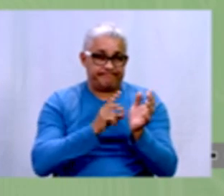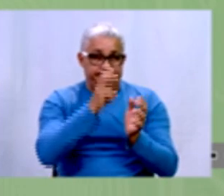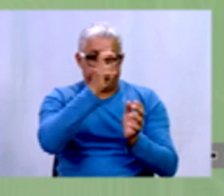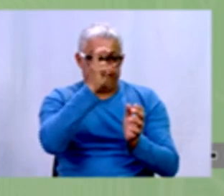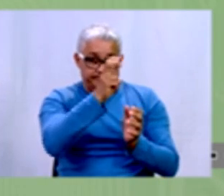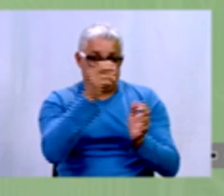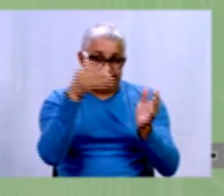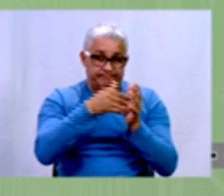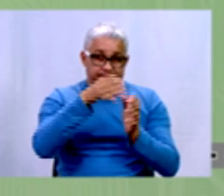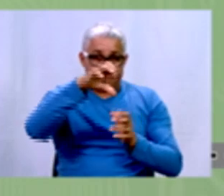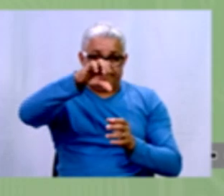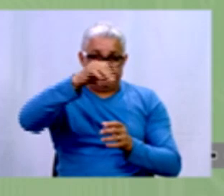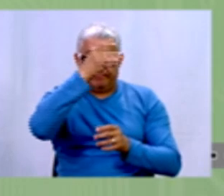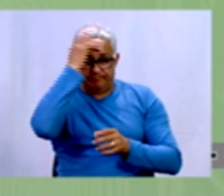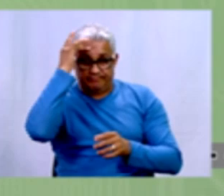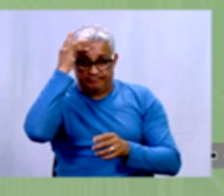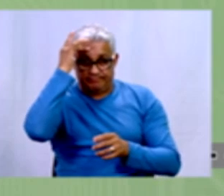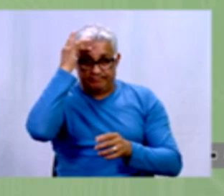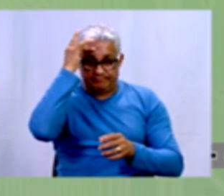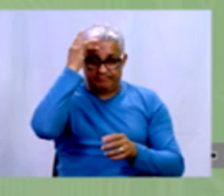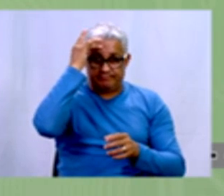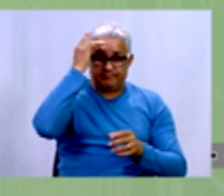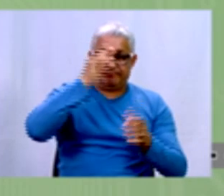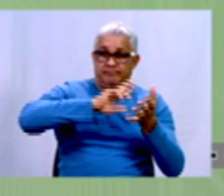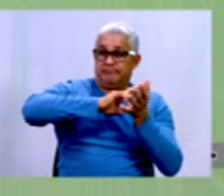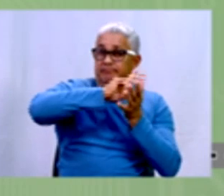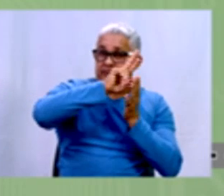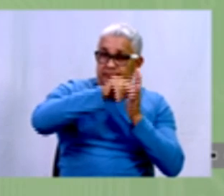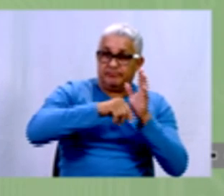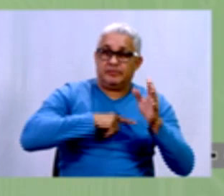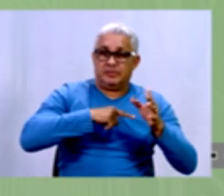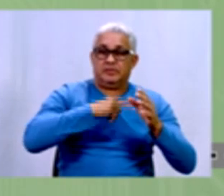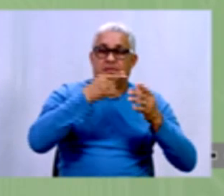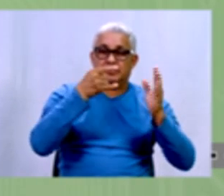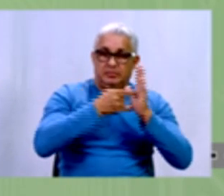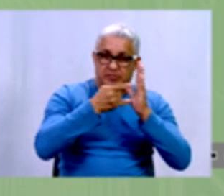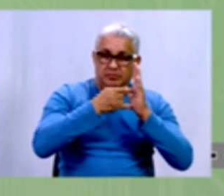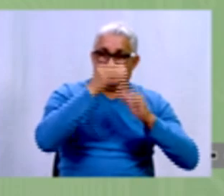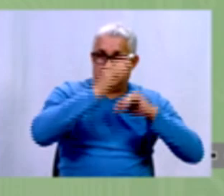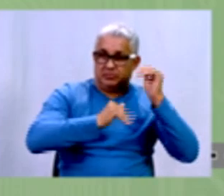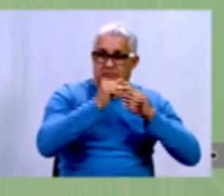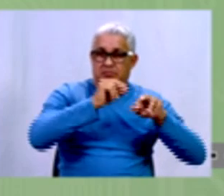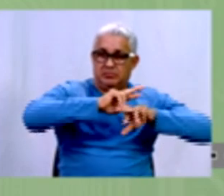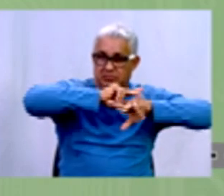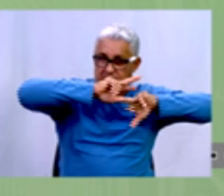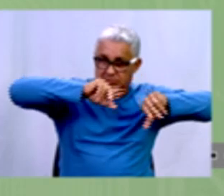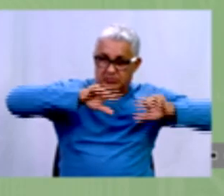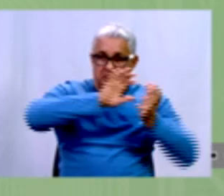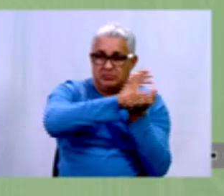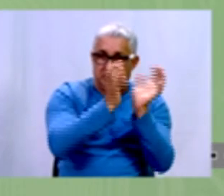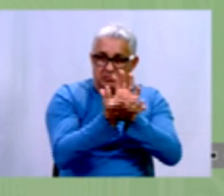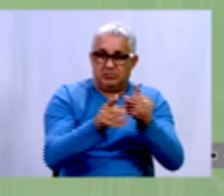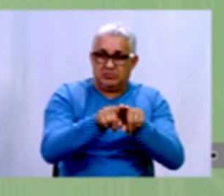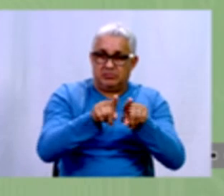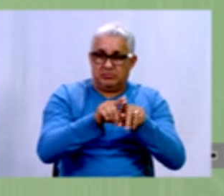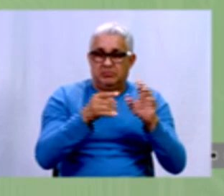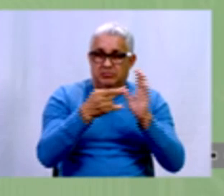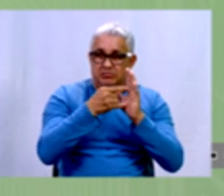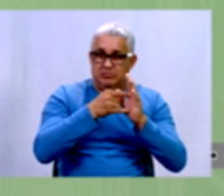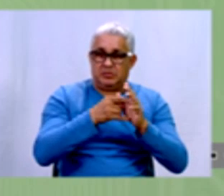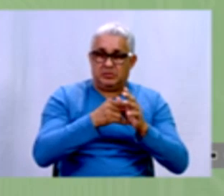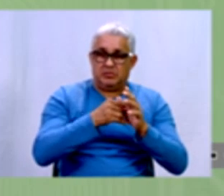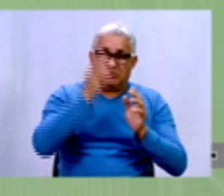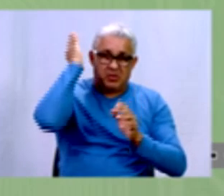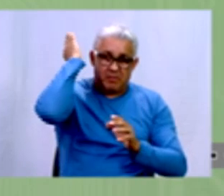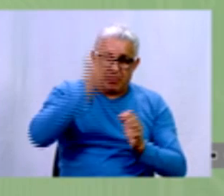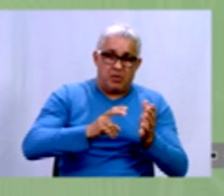5 e 9 pessoas, ela é multifuncional, ou seja, tem programadores, testadores, desenvolvedores de interface, etc. Trabalha em tempo